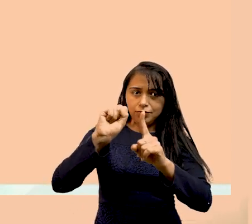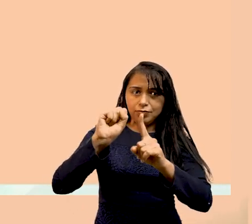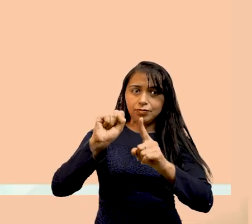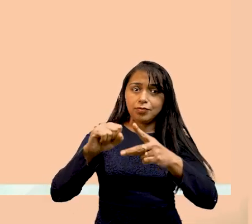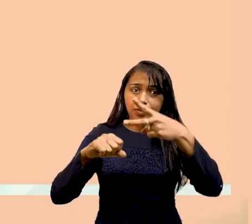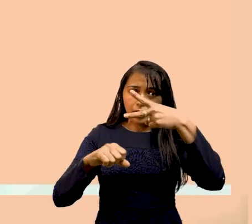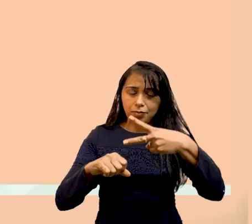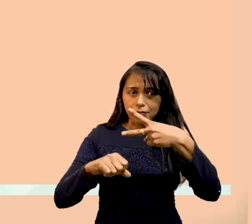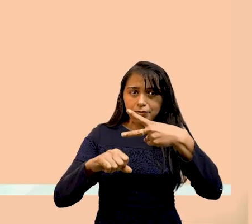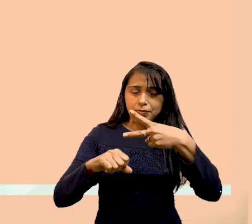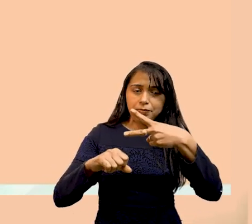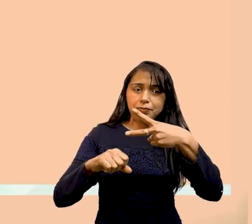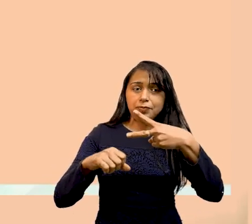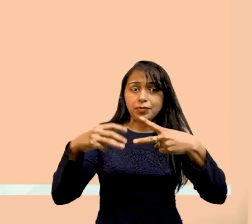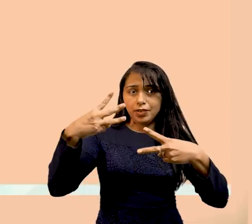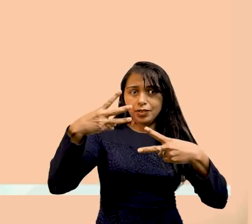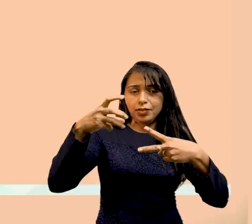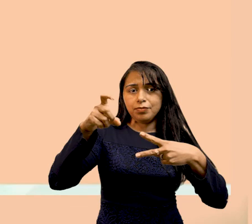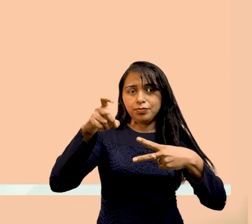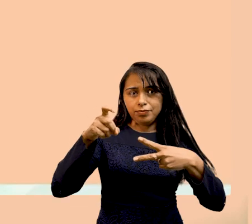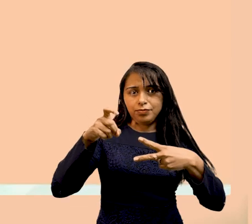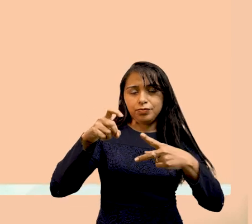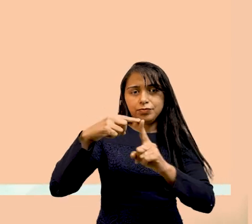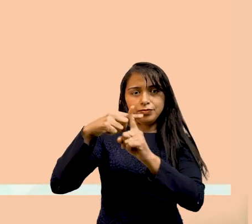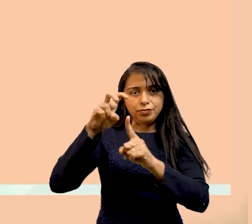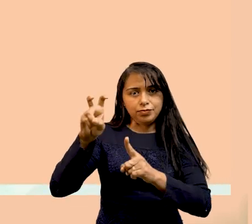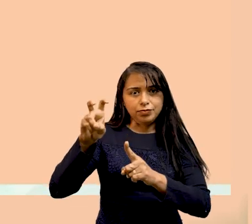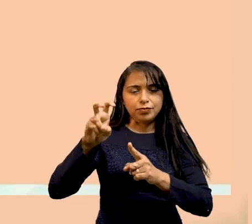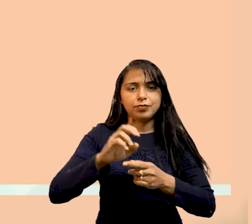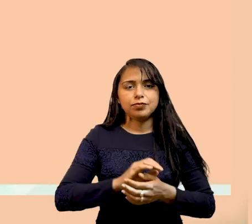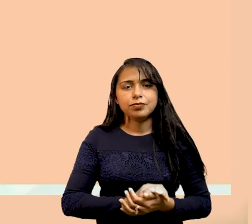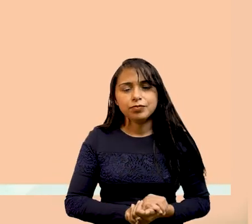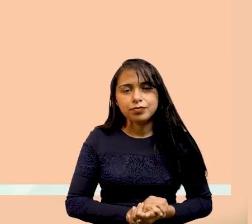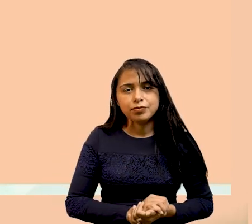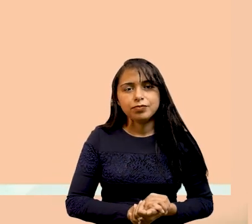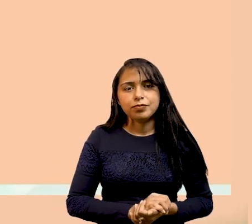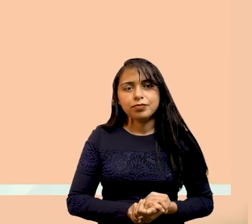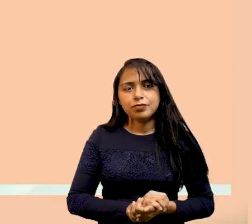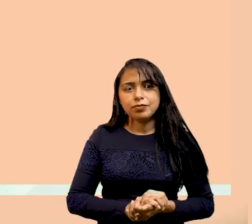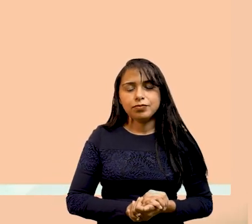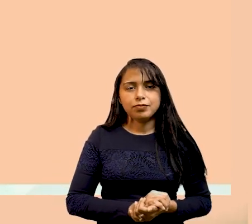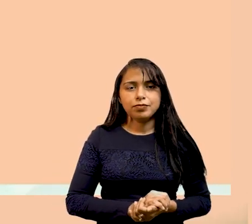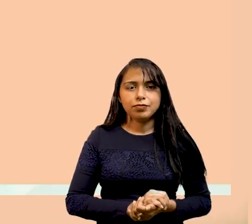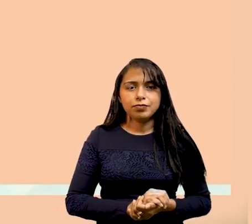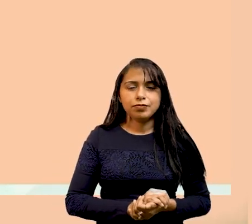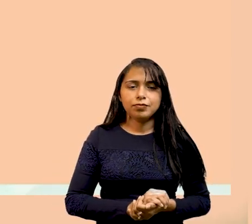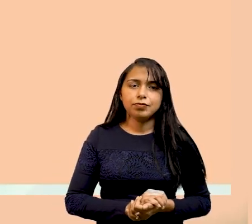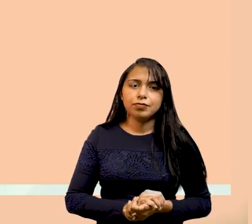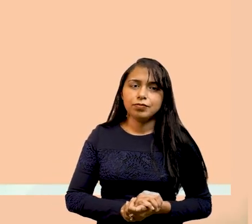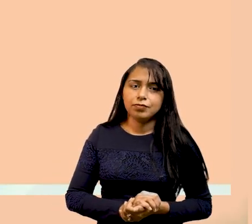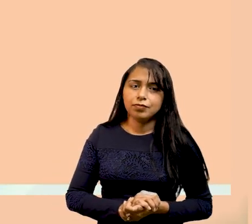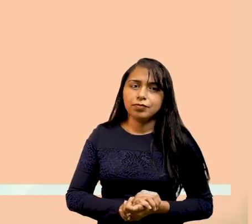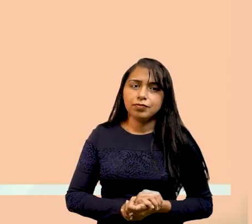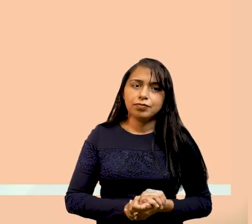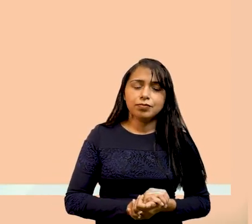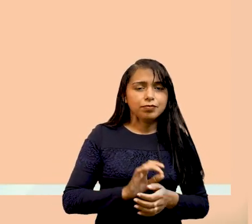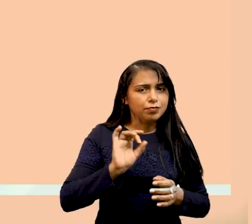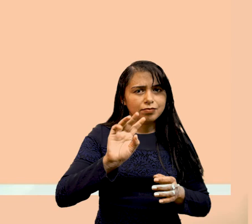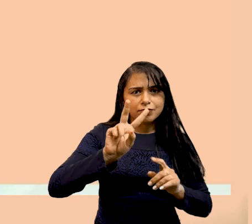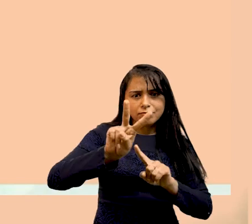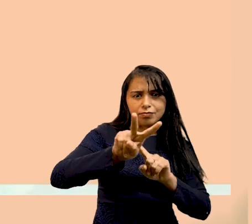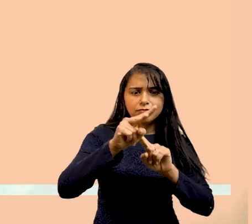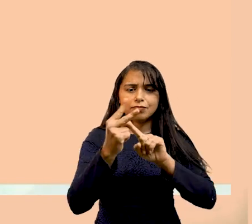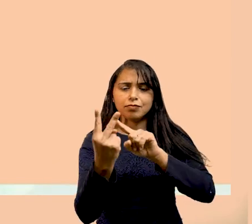essa parte aqui. Vamos reorganizar para ver como fica igual. Então, aqui é como se a gente estivesse fazendo uma